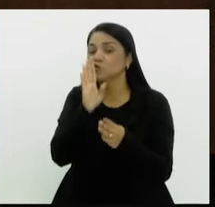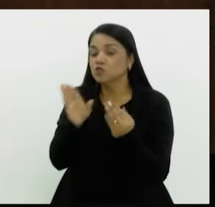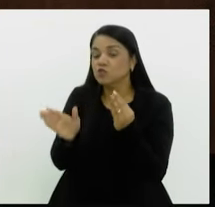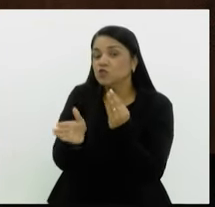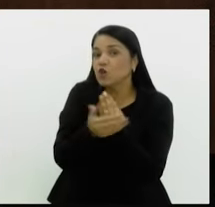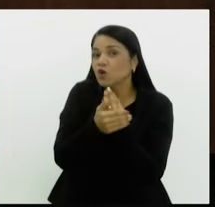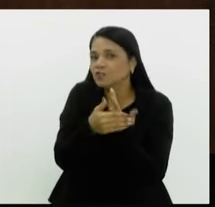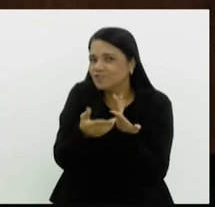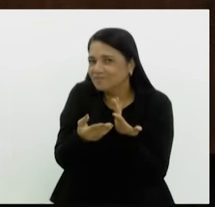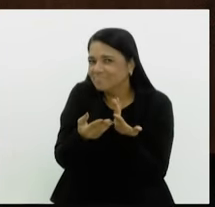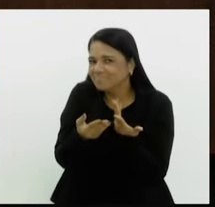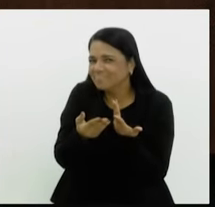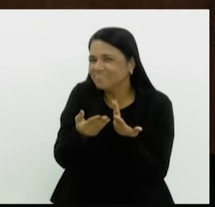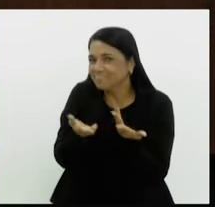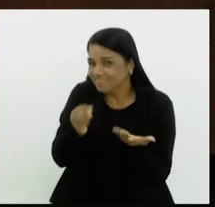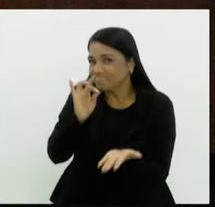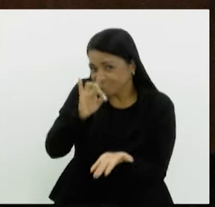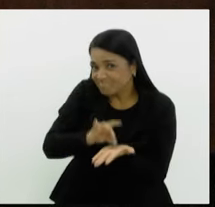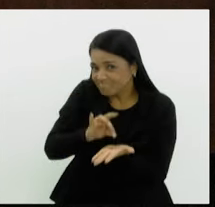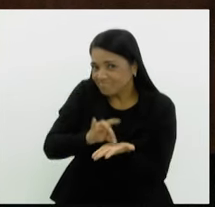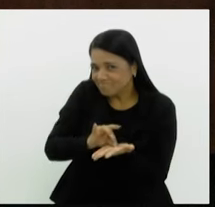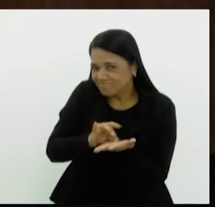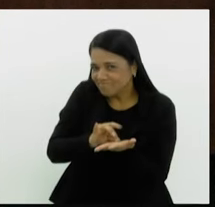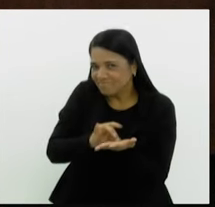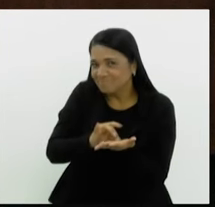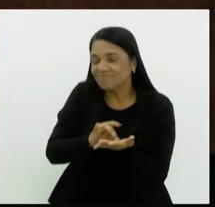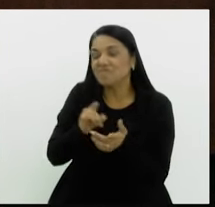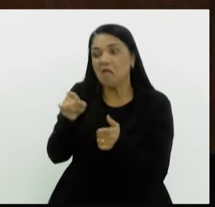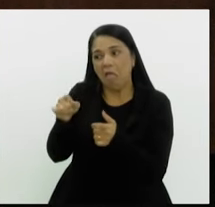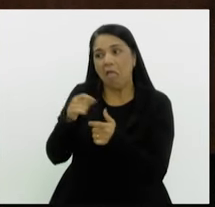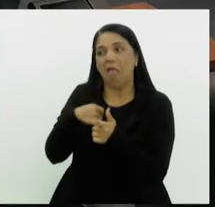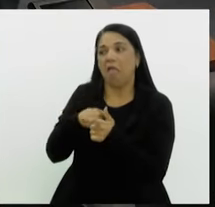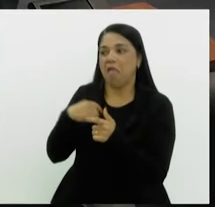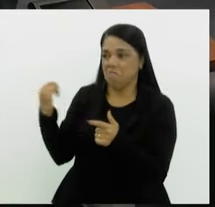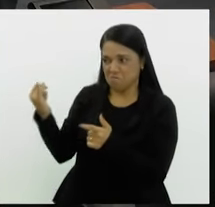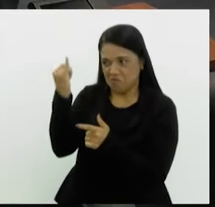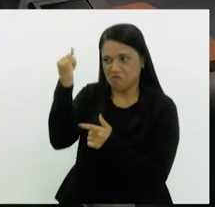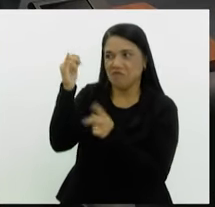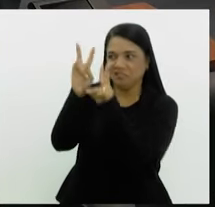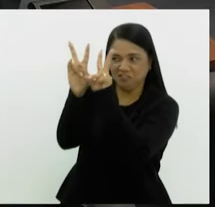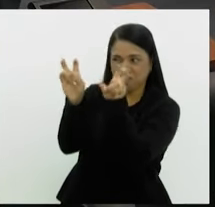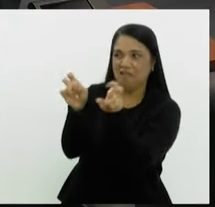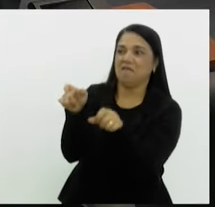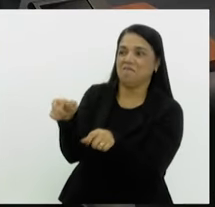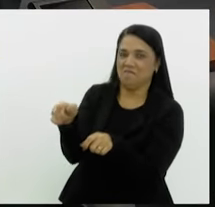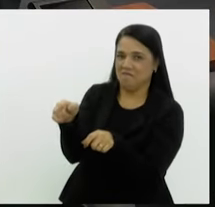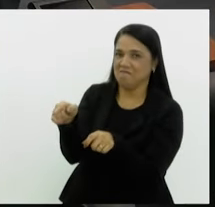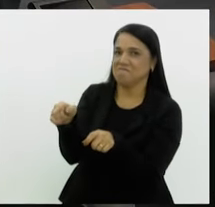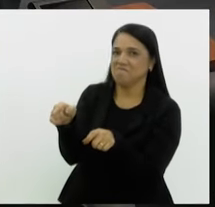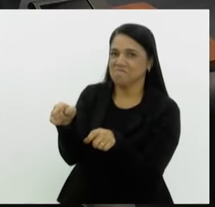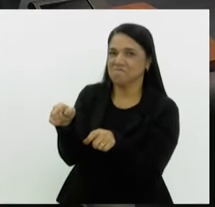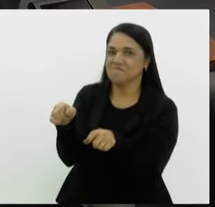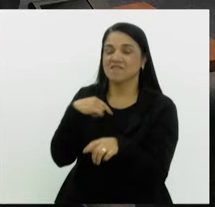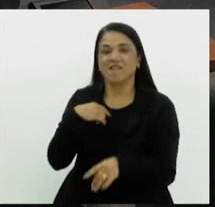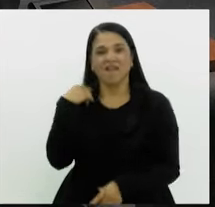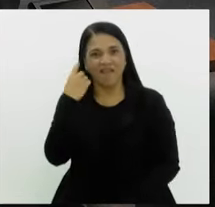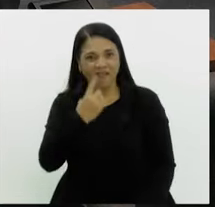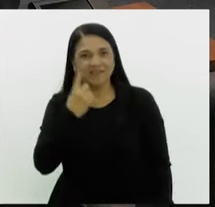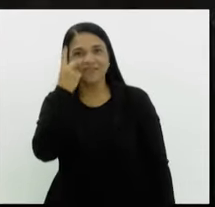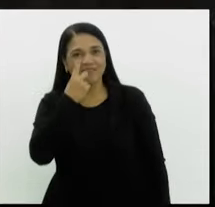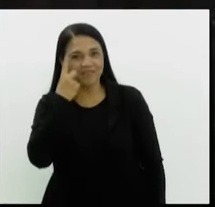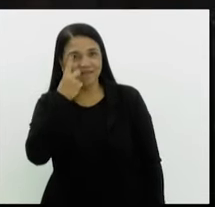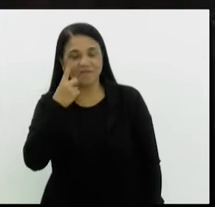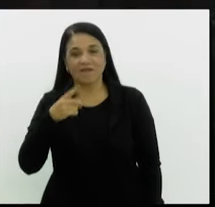Obrigado. Eu tenho que pegar esse gancho, porque esse gancho aí é importante. O deputado